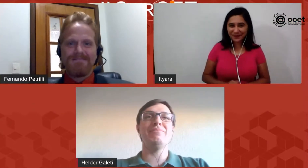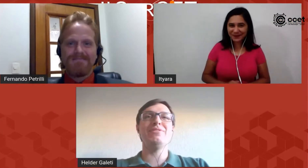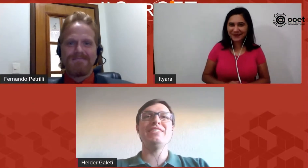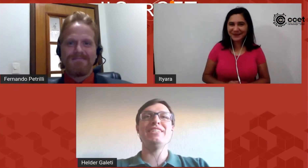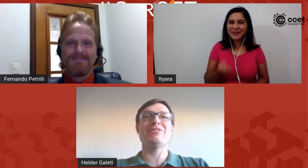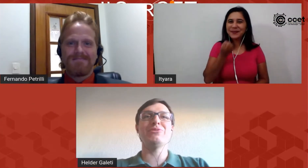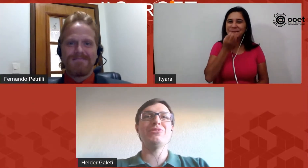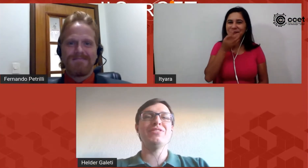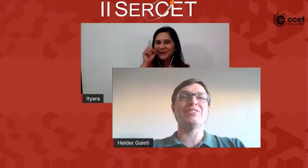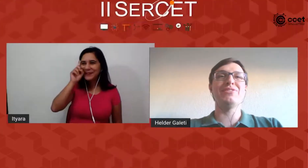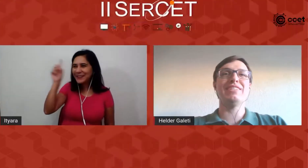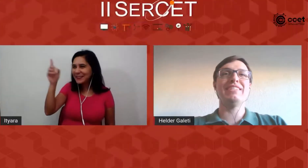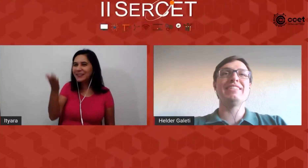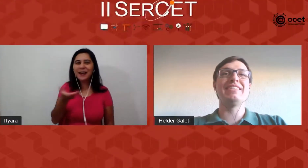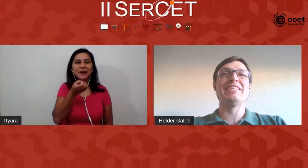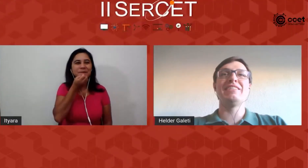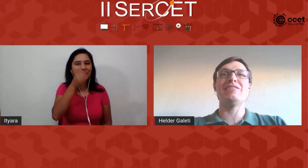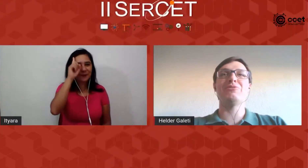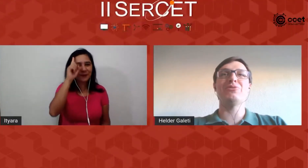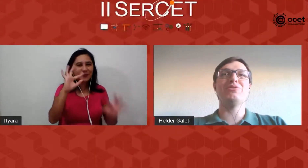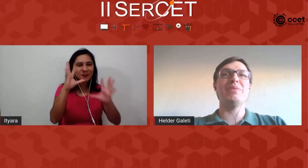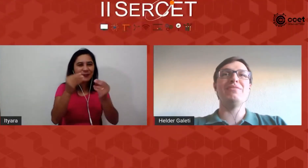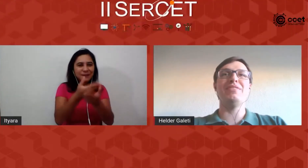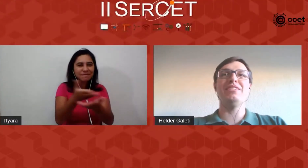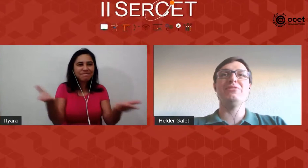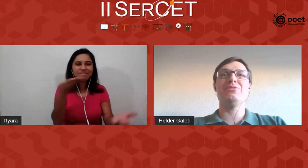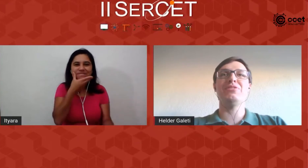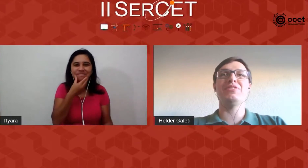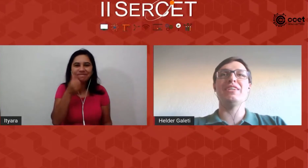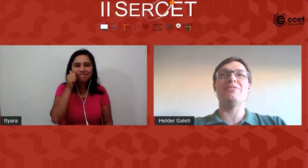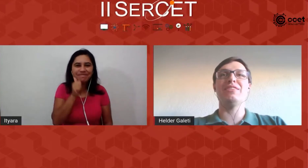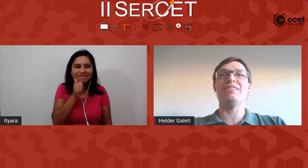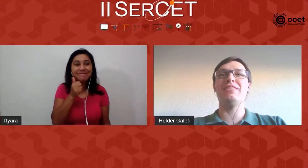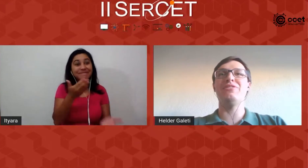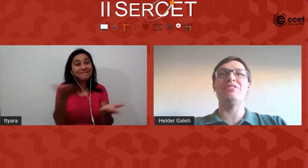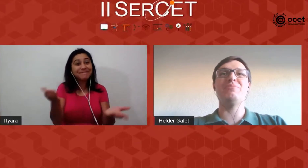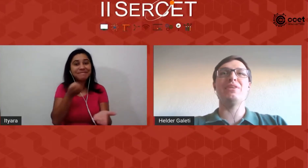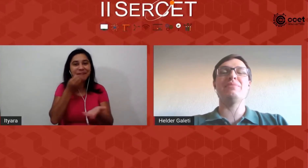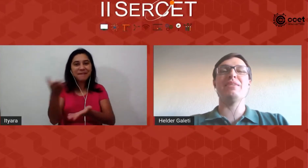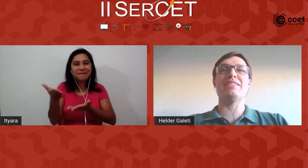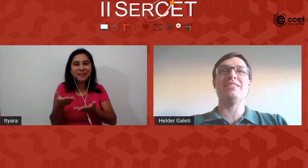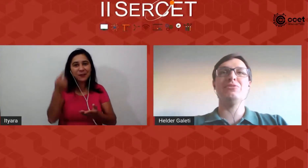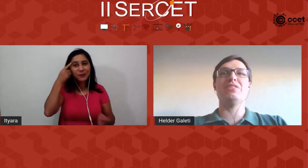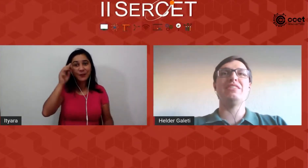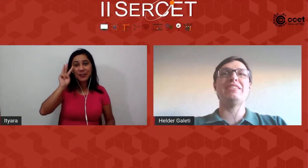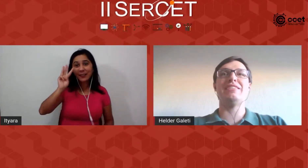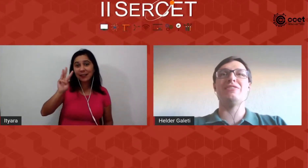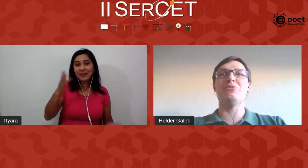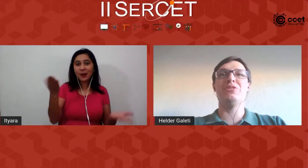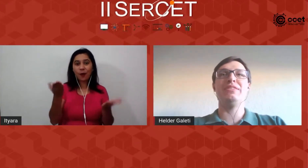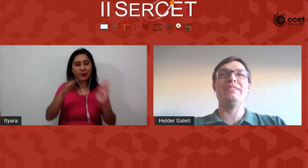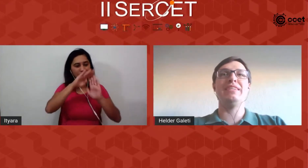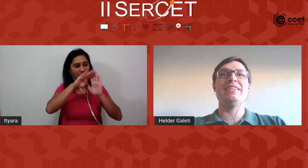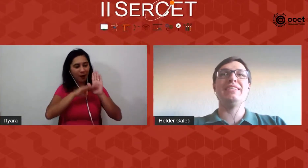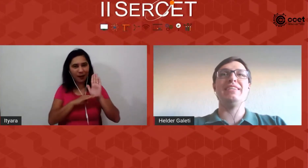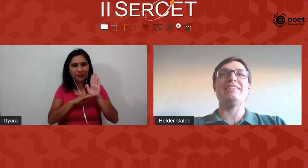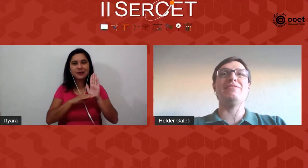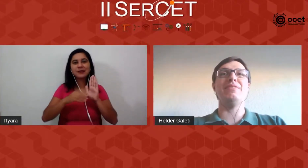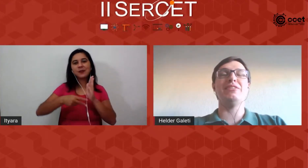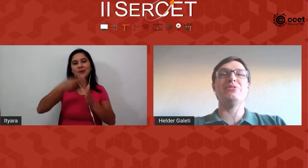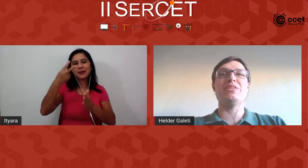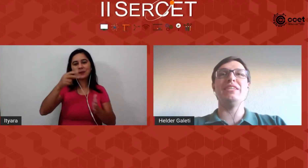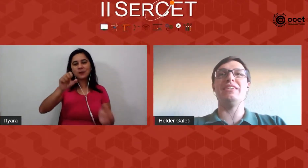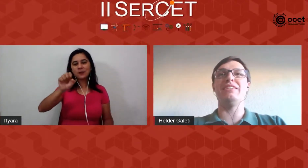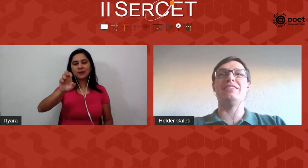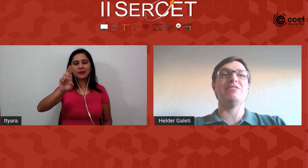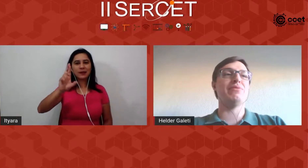dia, Petrilli. Bom dia a todos e todas. Sejam todos bem-vindos ao terceiro dia de programação do SER7-2,